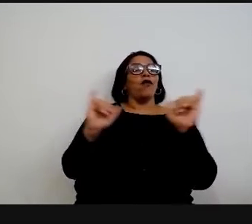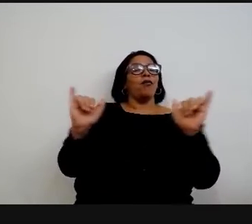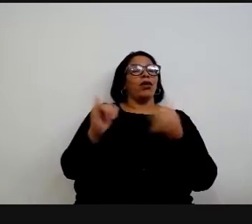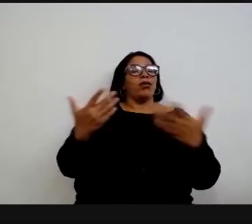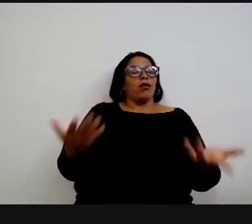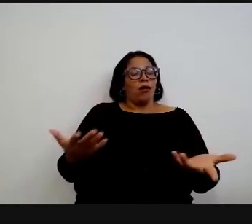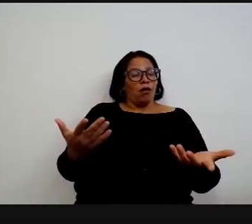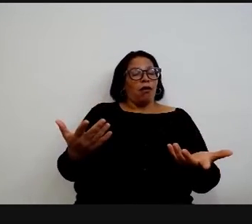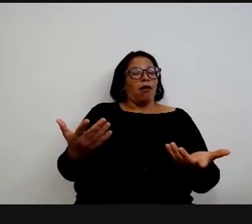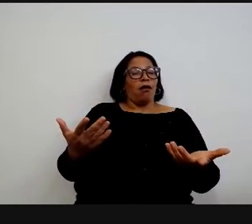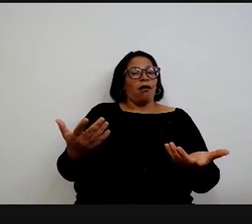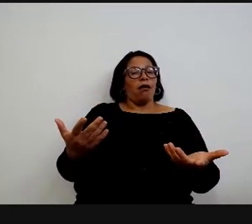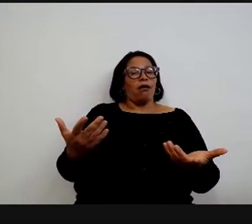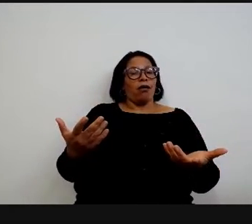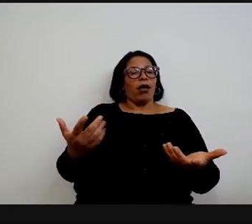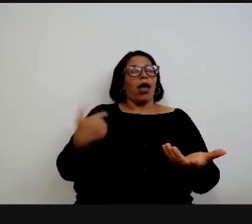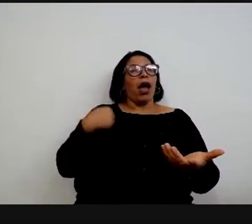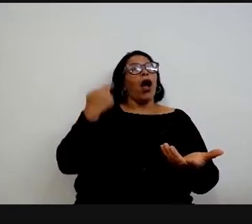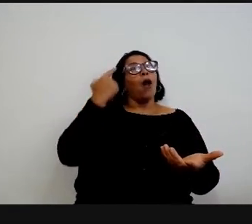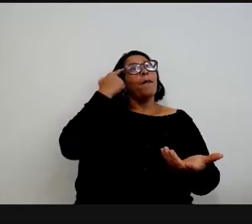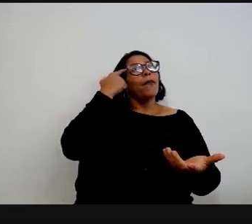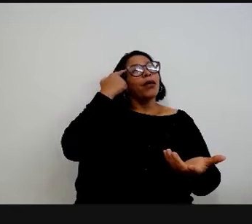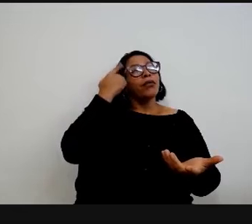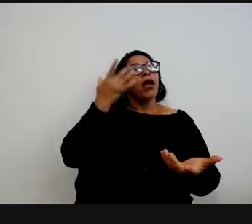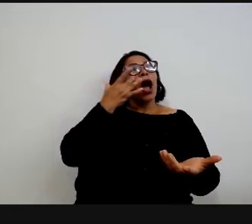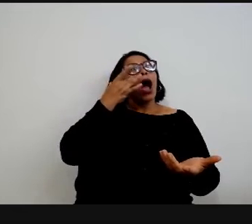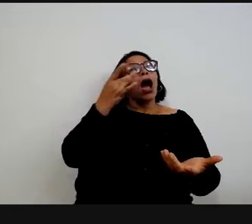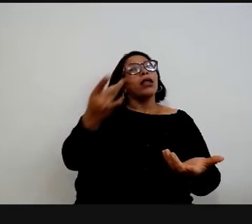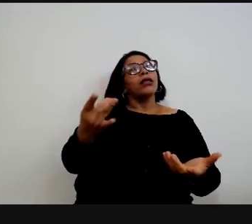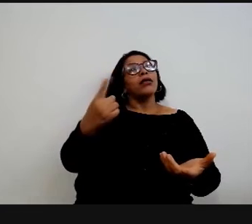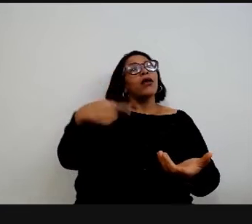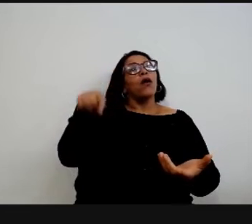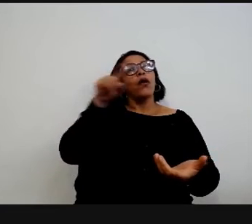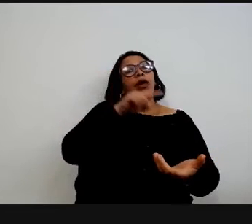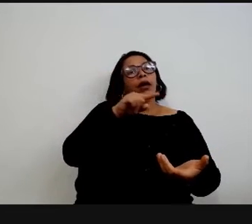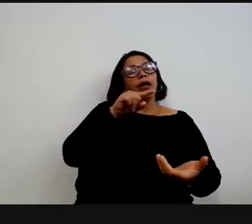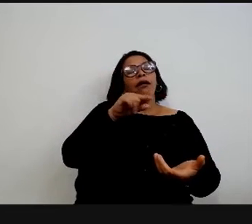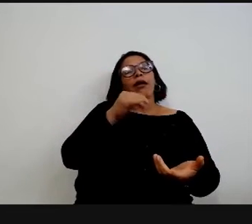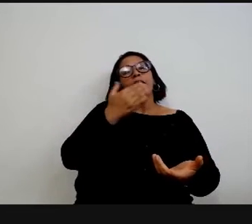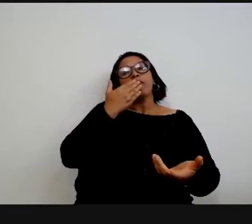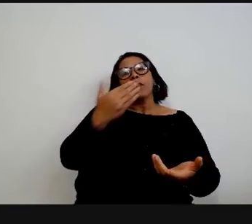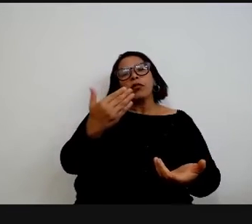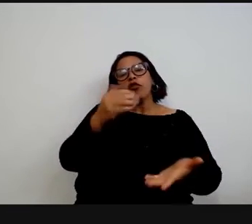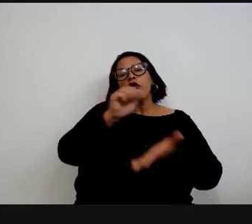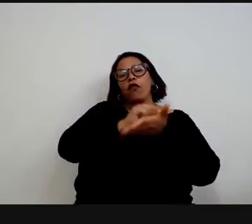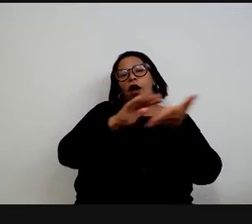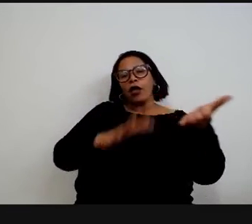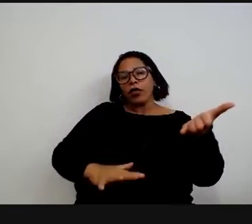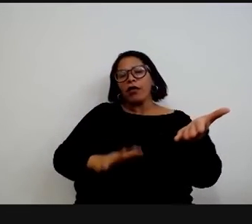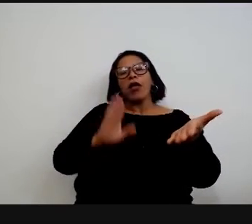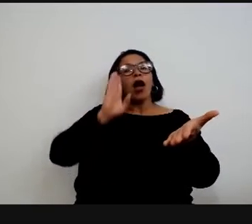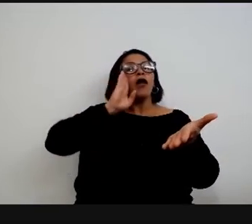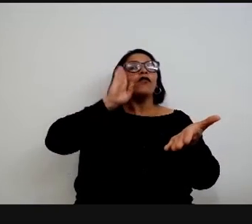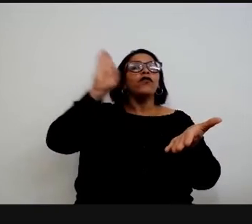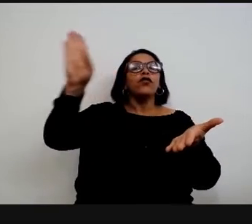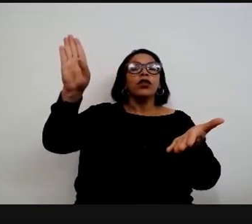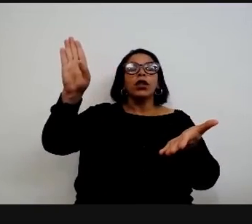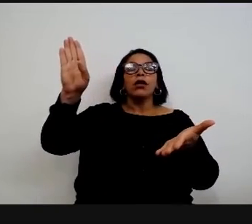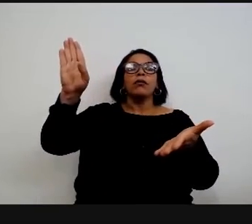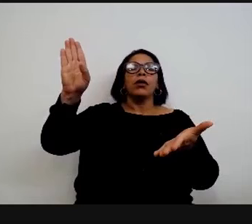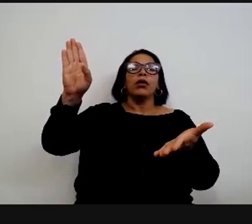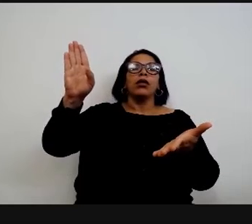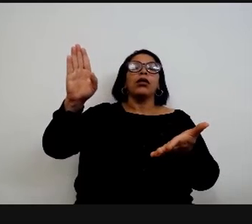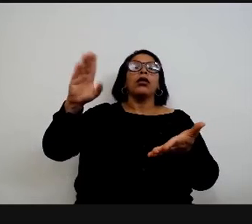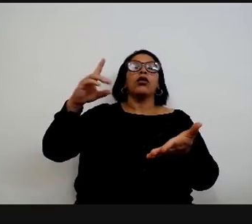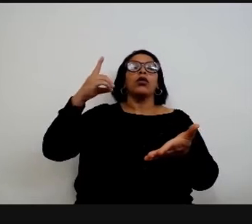estar passando. Mas o que eu queria chamar a atenção para não me estender é que esse tipo de atividade, além de ser fundamental